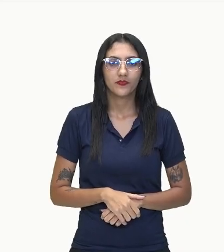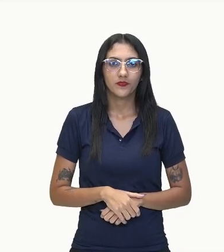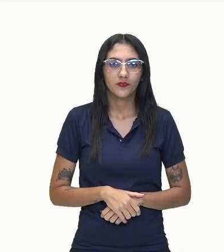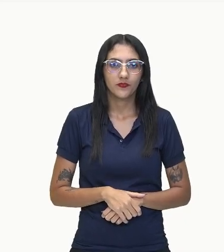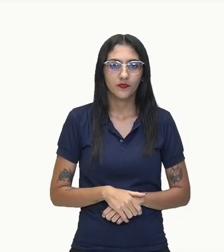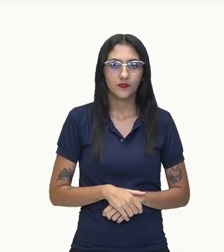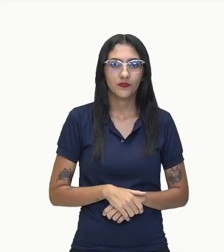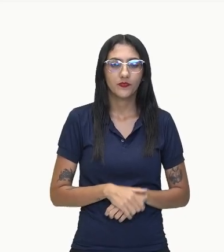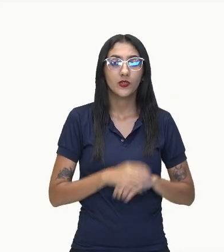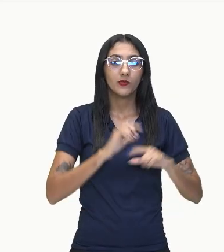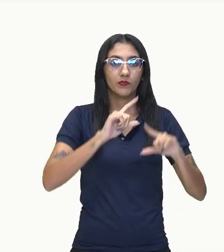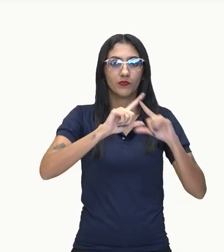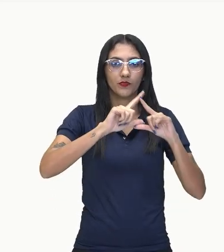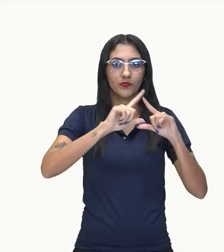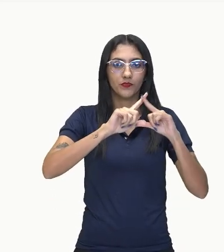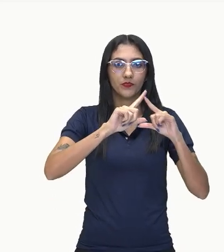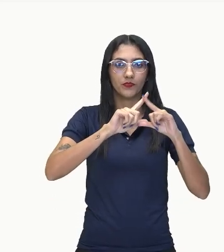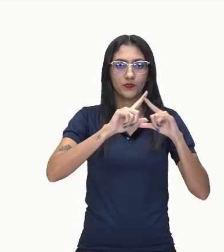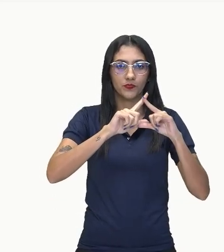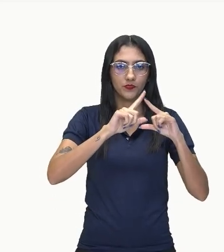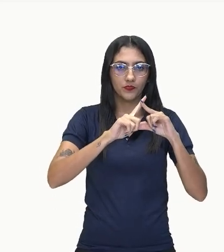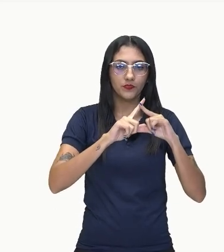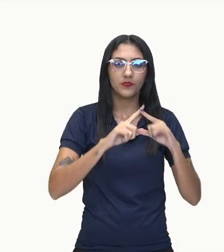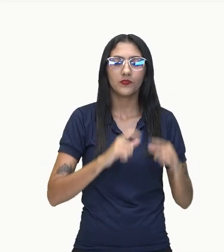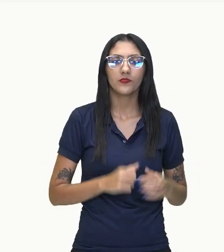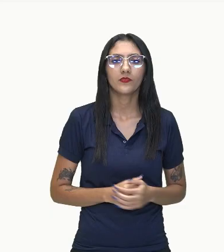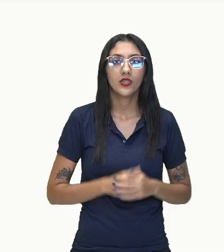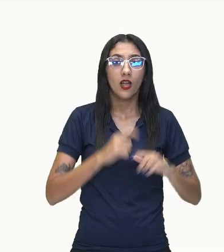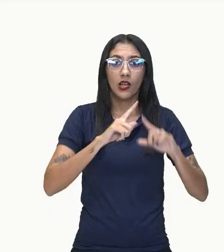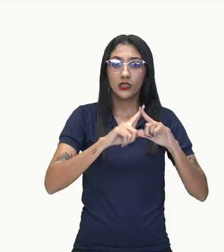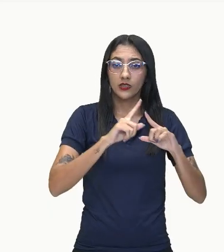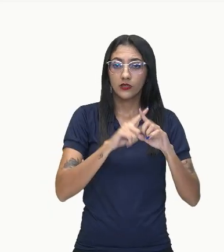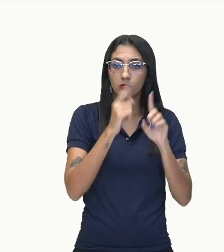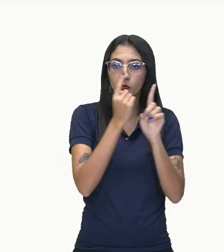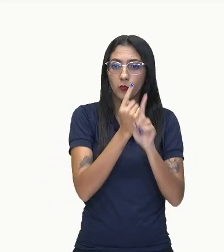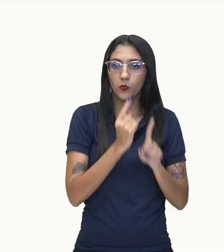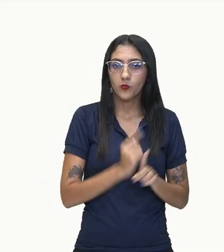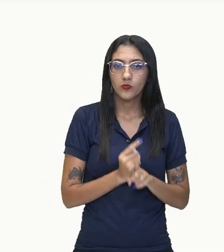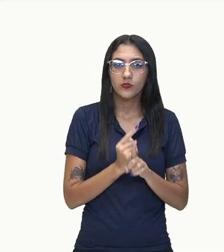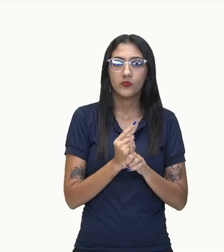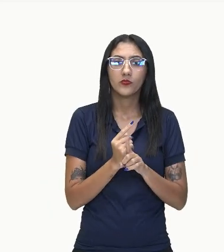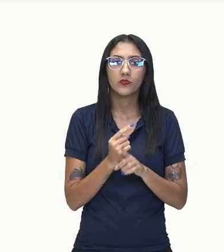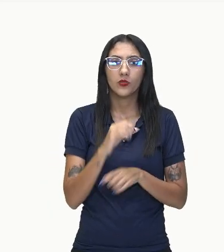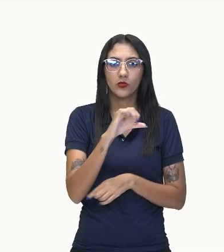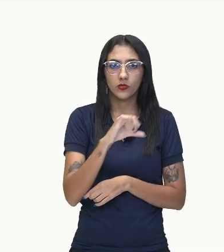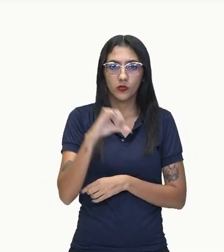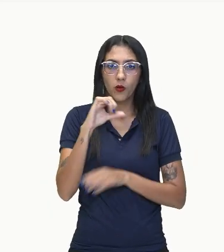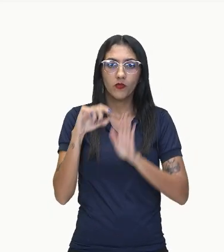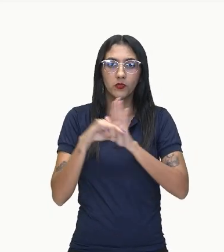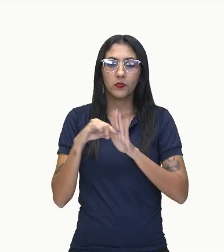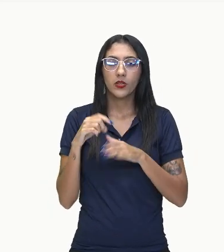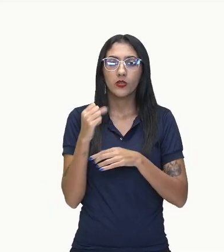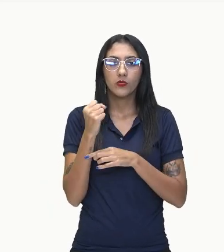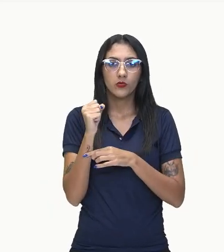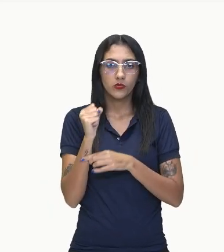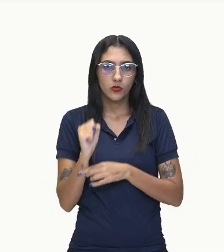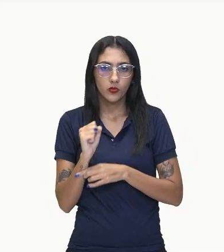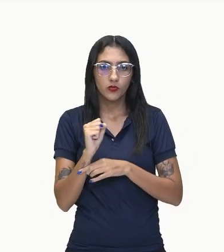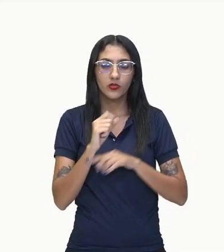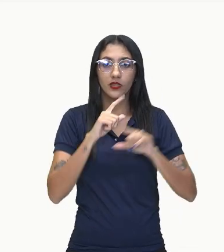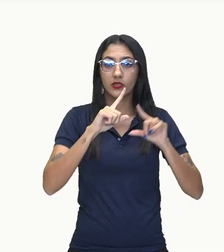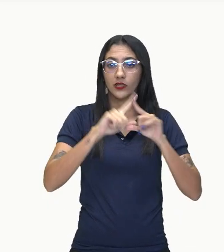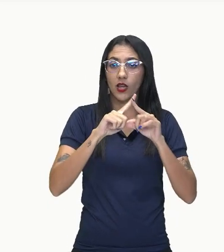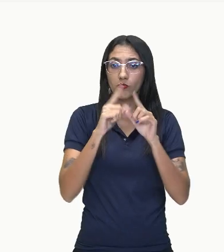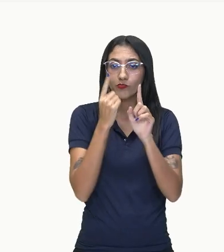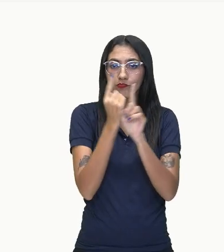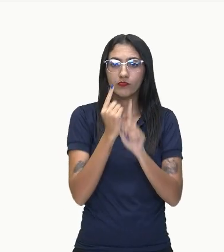Menos 3 ao quadrado é 9, menos 4 vezes 1 vezes 2, que é 8. 9 menos 8, 1. Então,